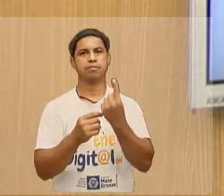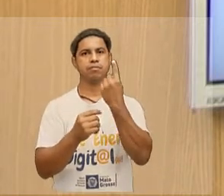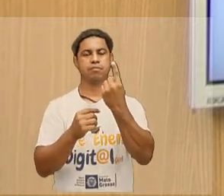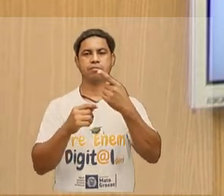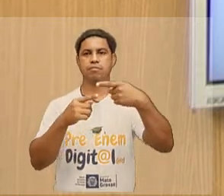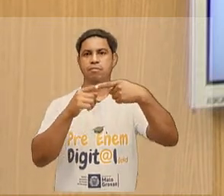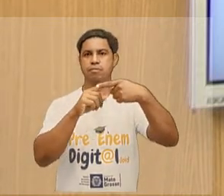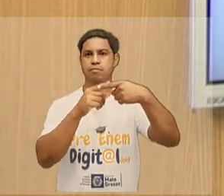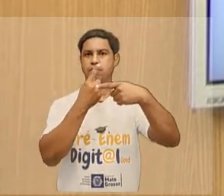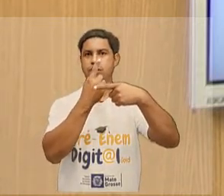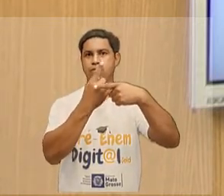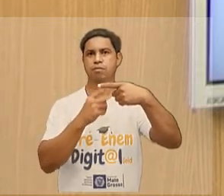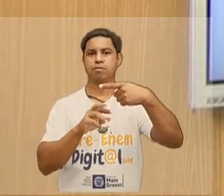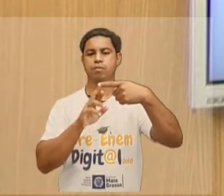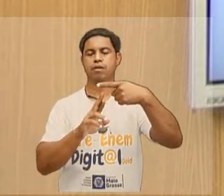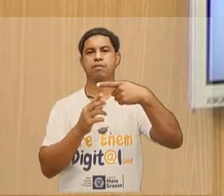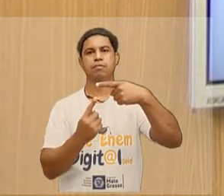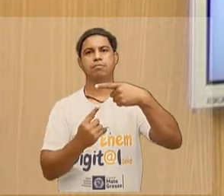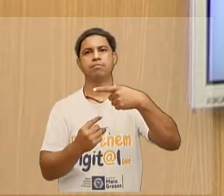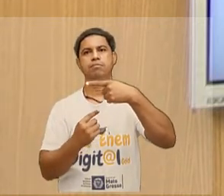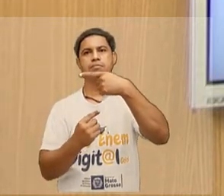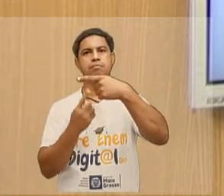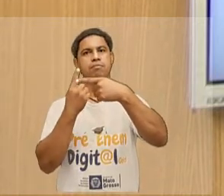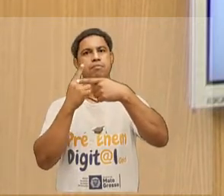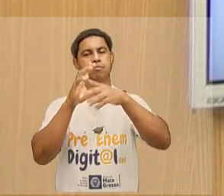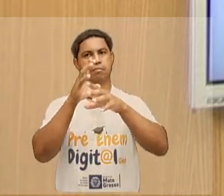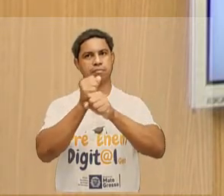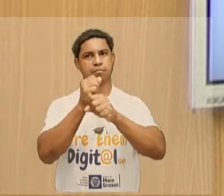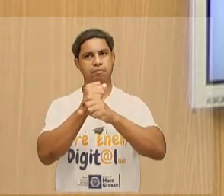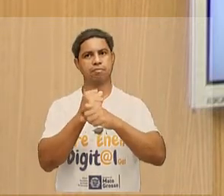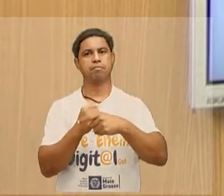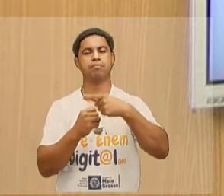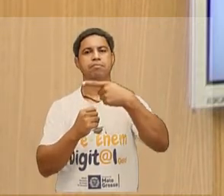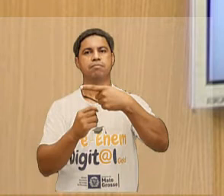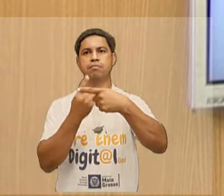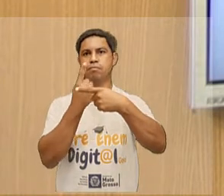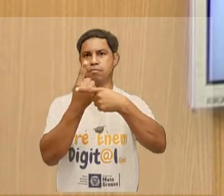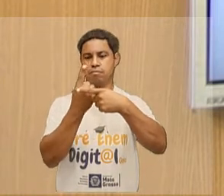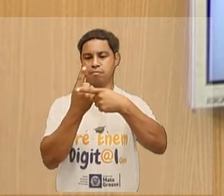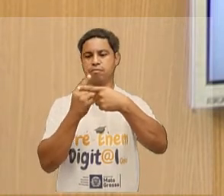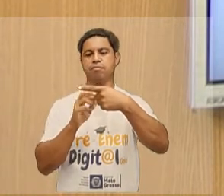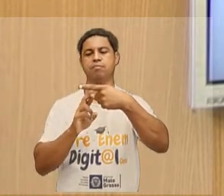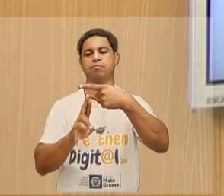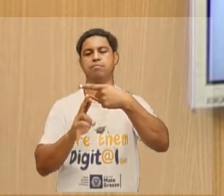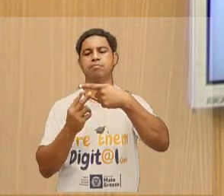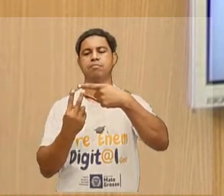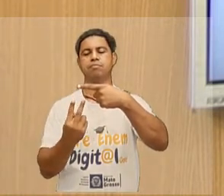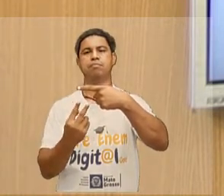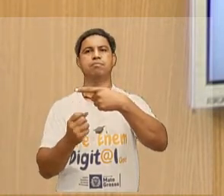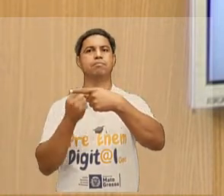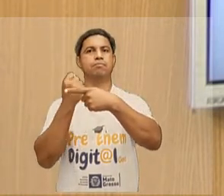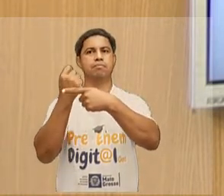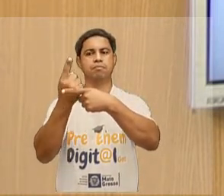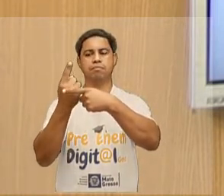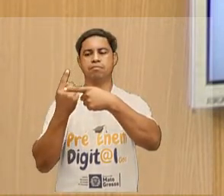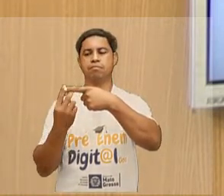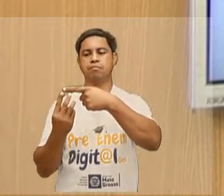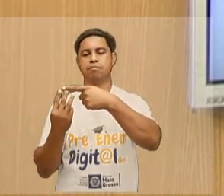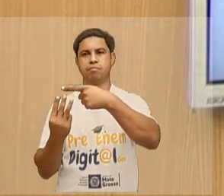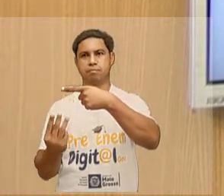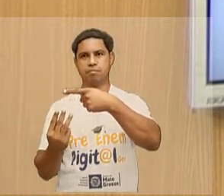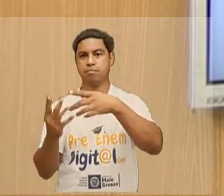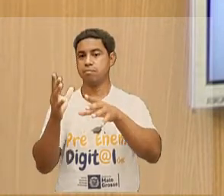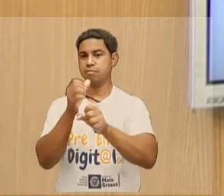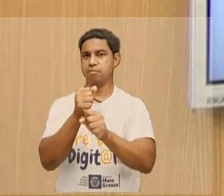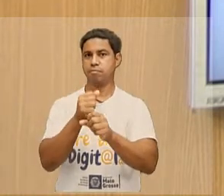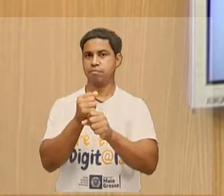sobre R1, mais 1 sobre R2, mais 1 sobre R3. Aqui é um tratamento de frações. Fique esperto com o cálculo de fração. Treine isso, faça